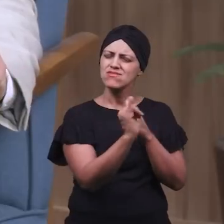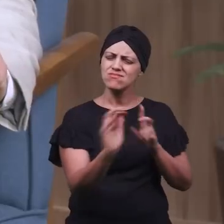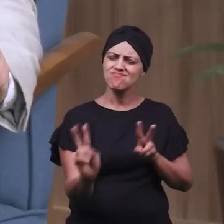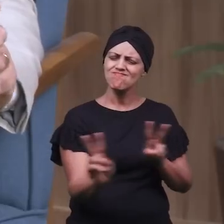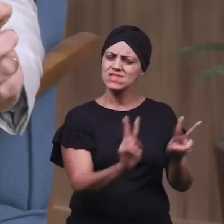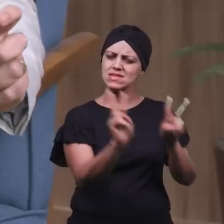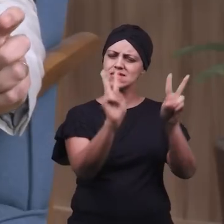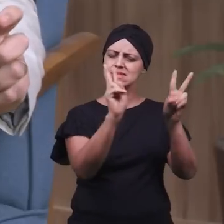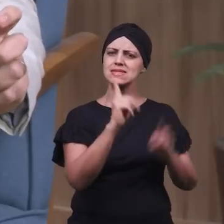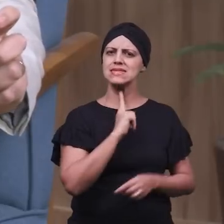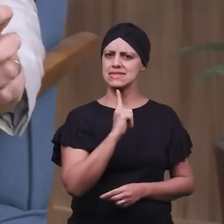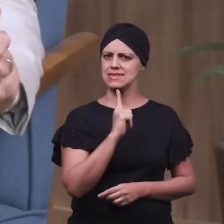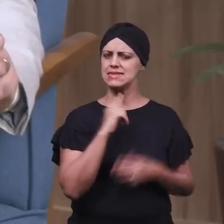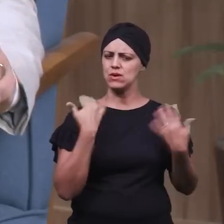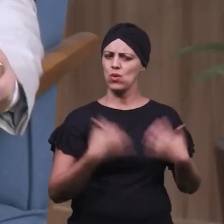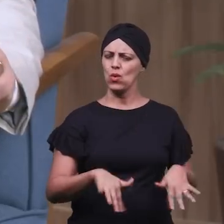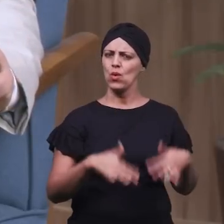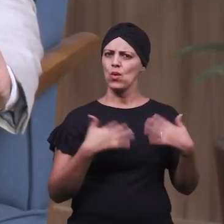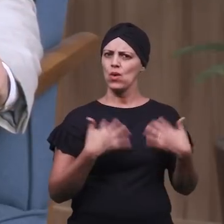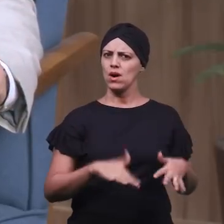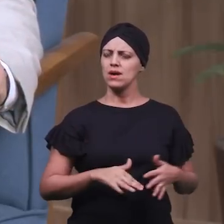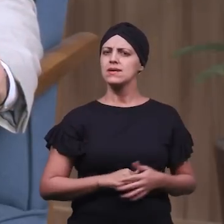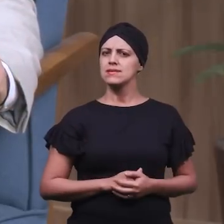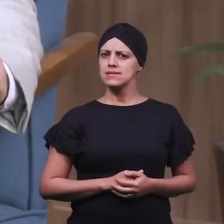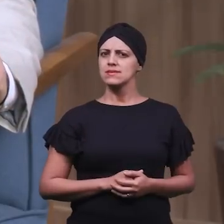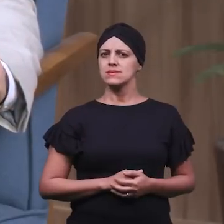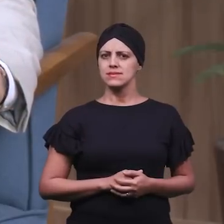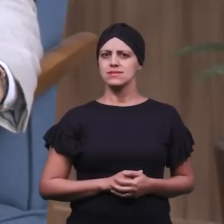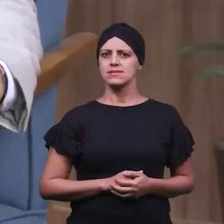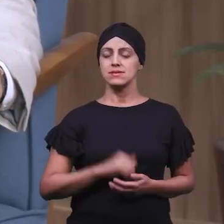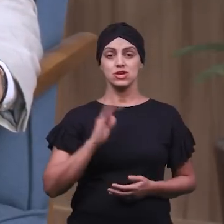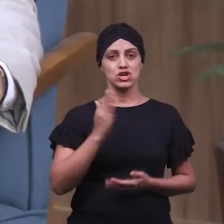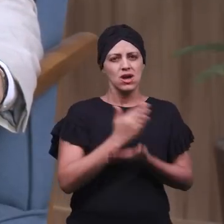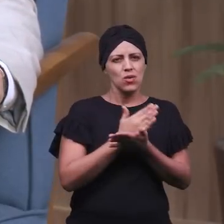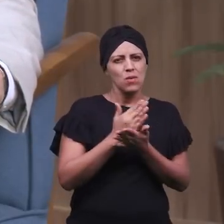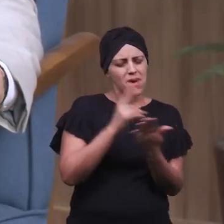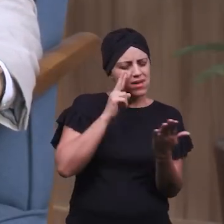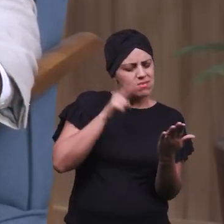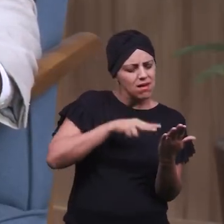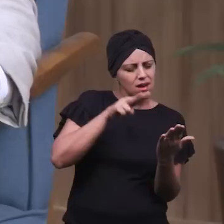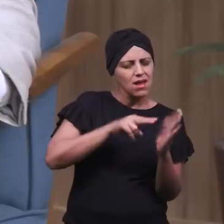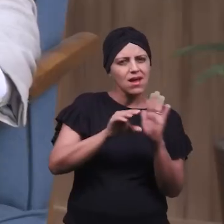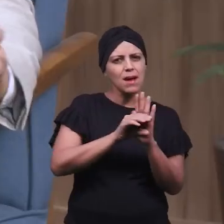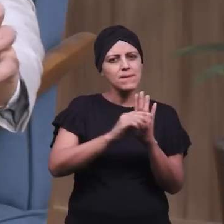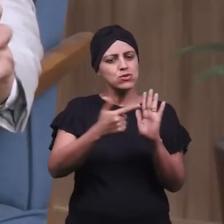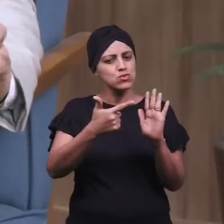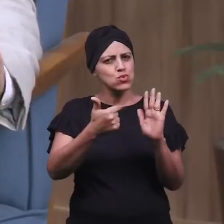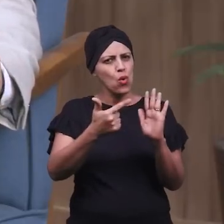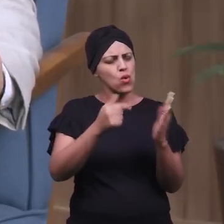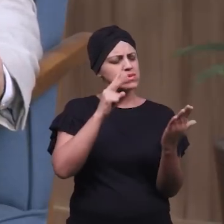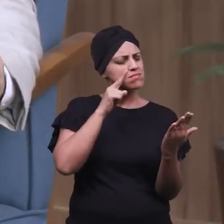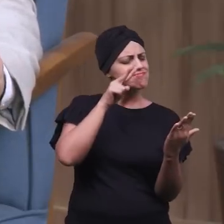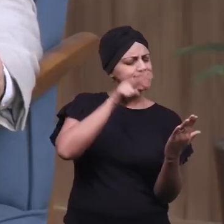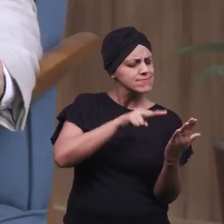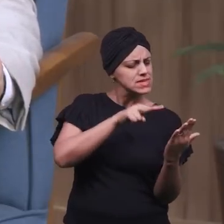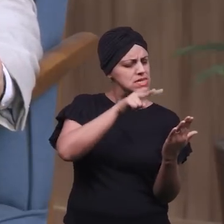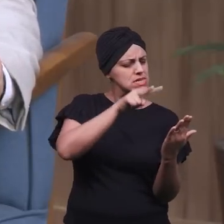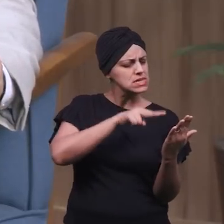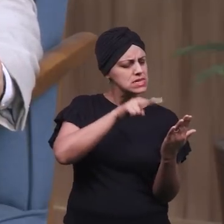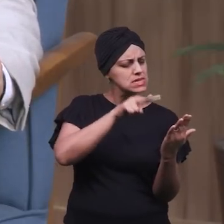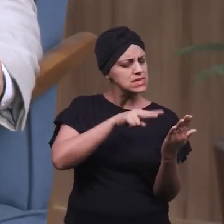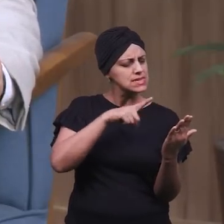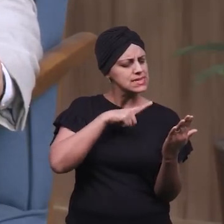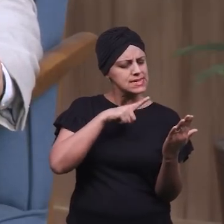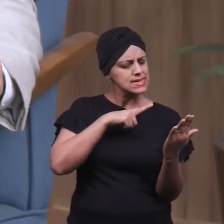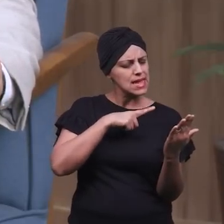valor notável, né? Aliás, já no início do capítulo 12, nas primeiras expressões do capítulo